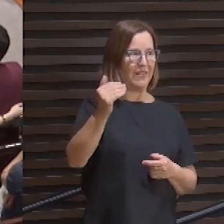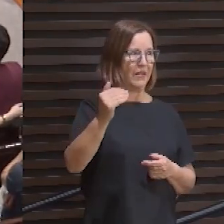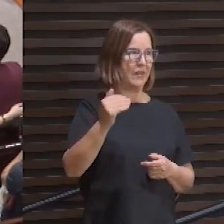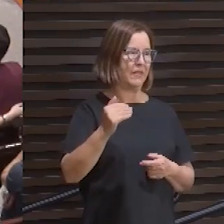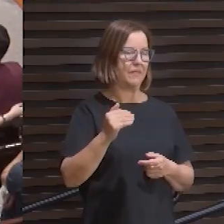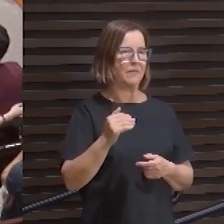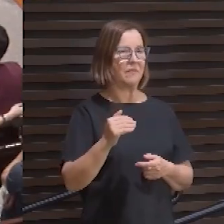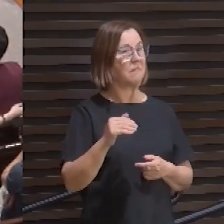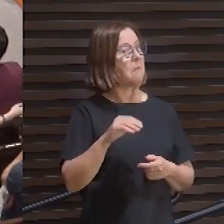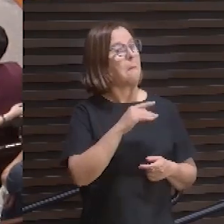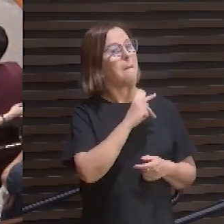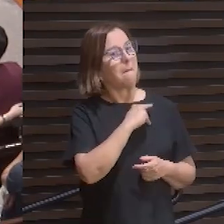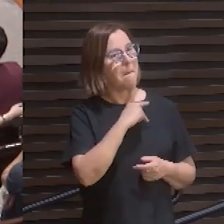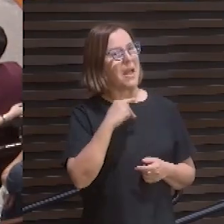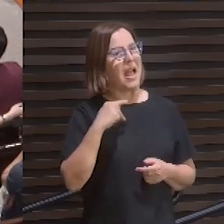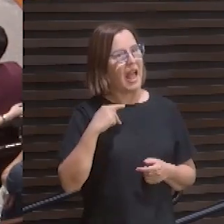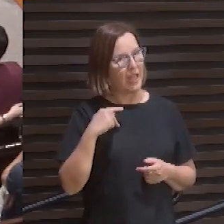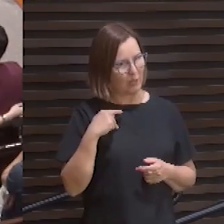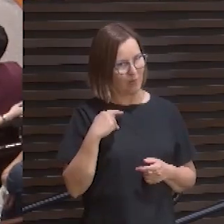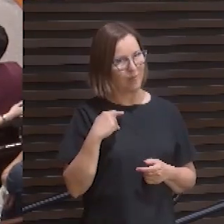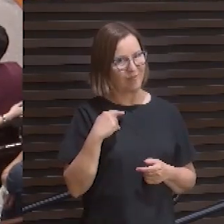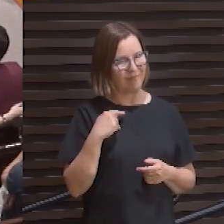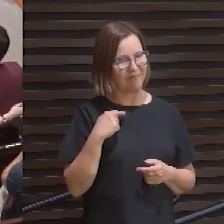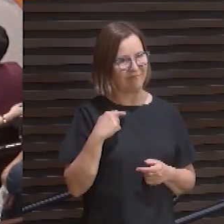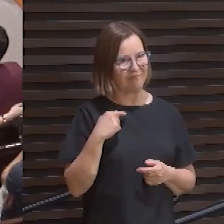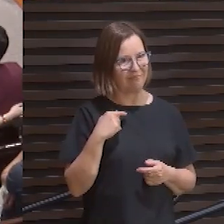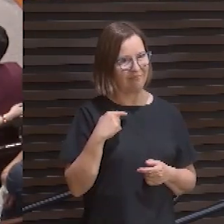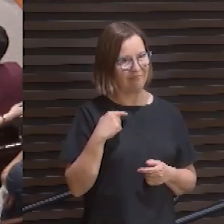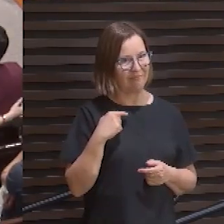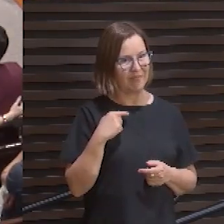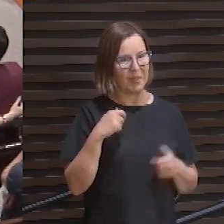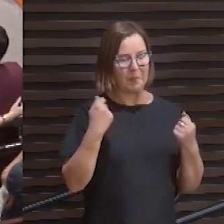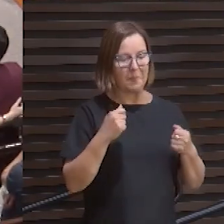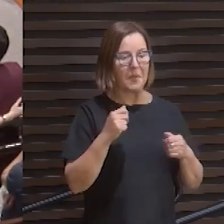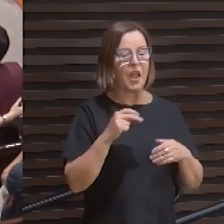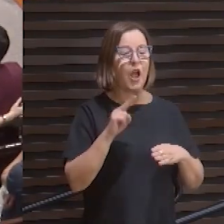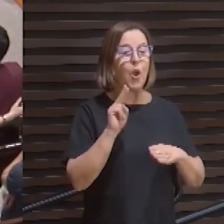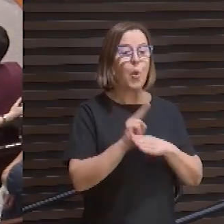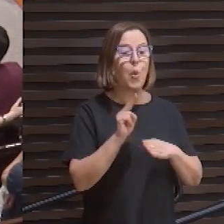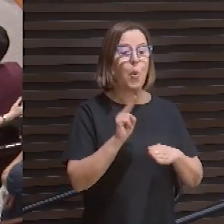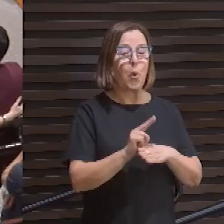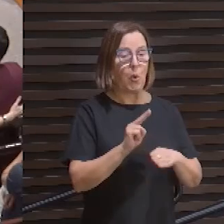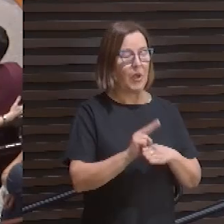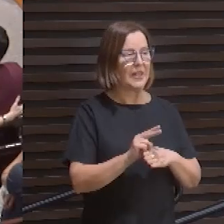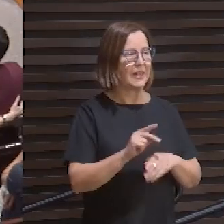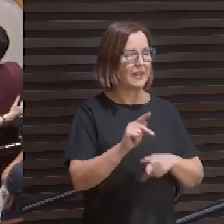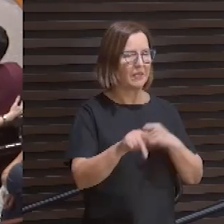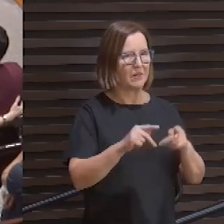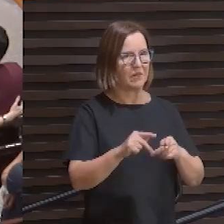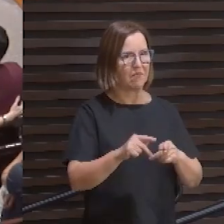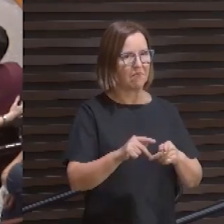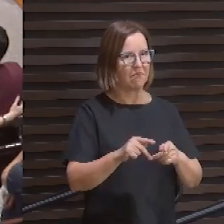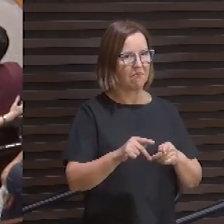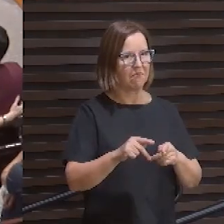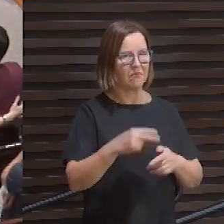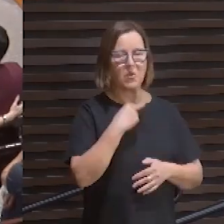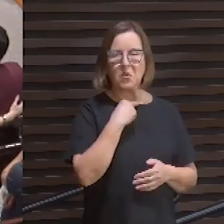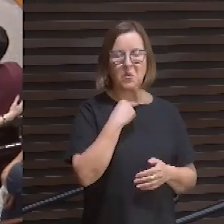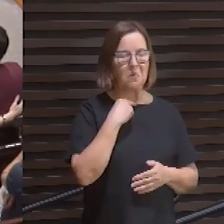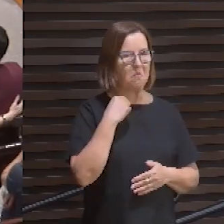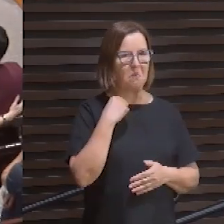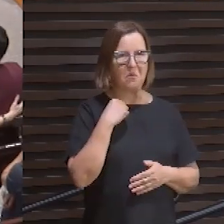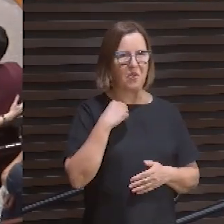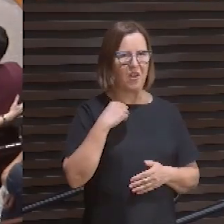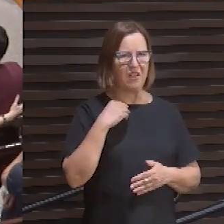ele é pastor de ovelhas, ele tem que cuidar de ovelhas, ele não tem que entrar para a política e